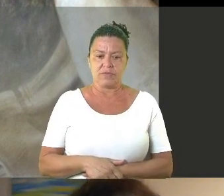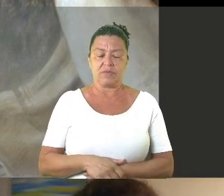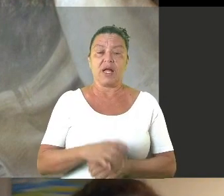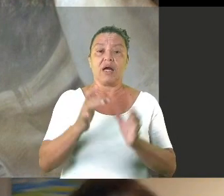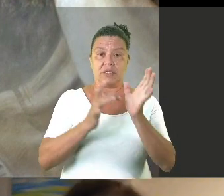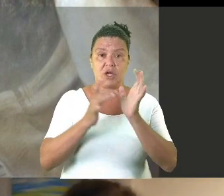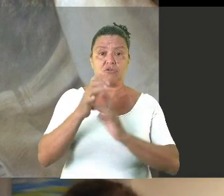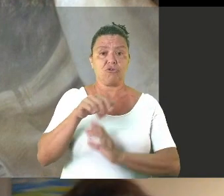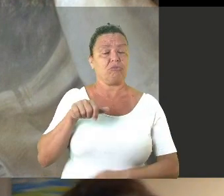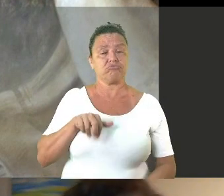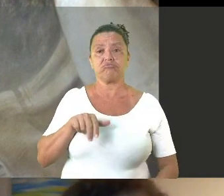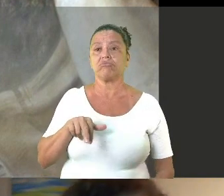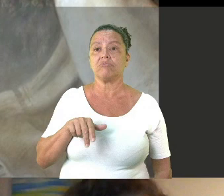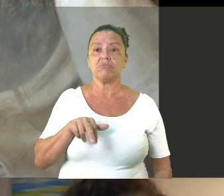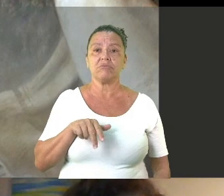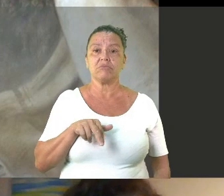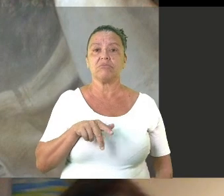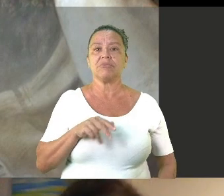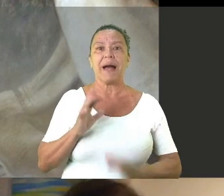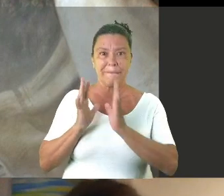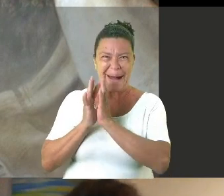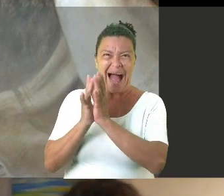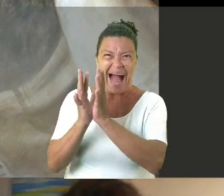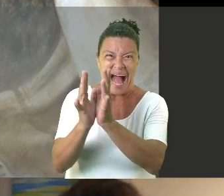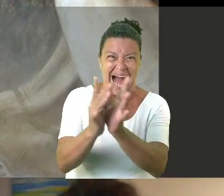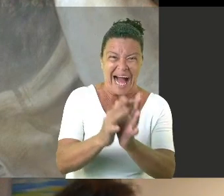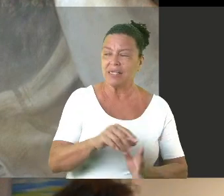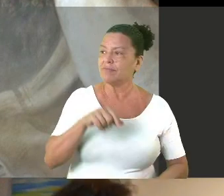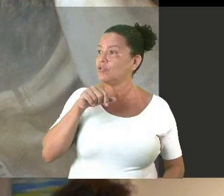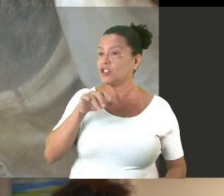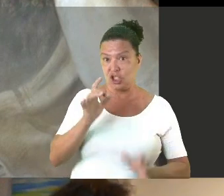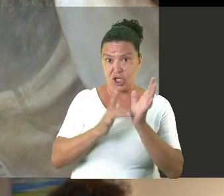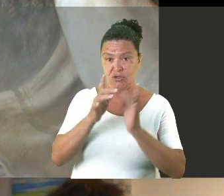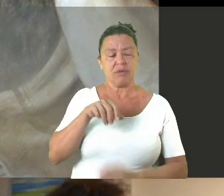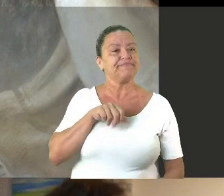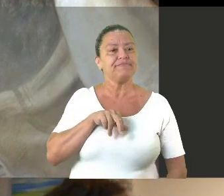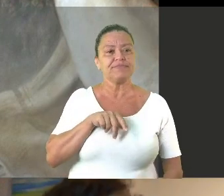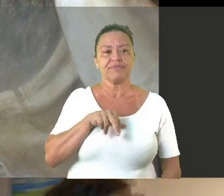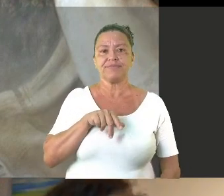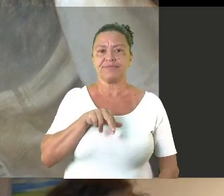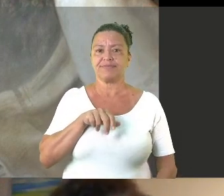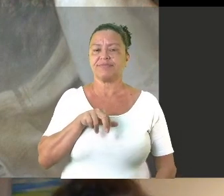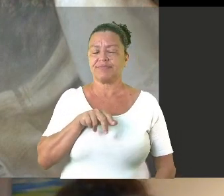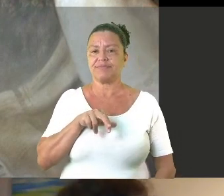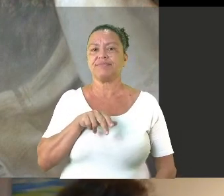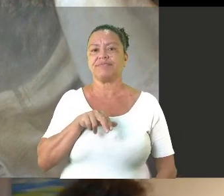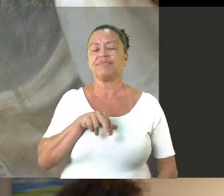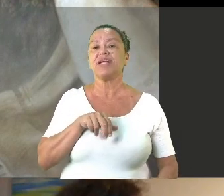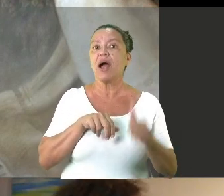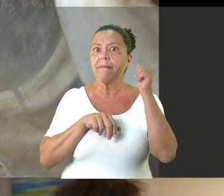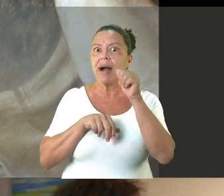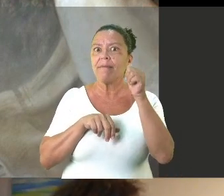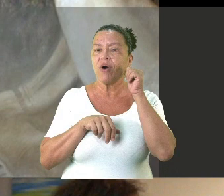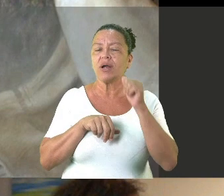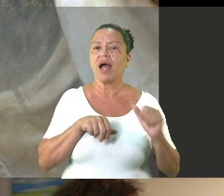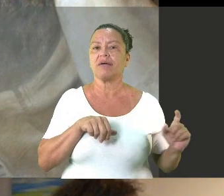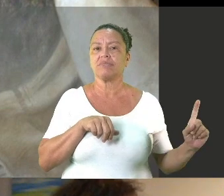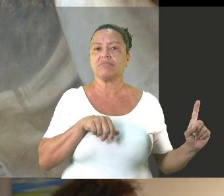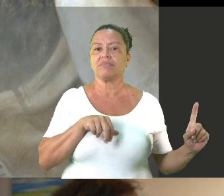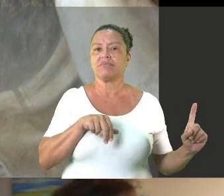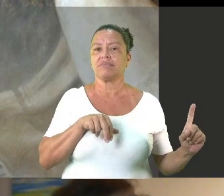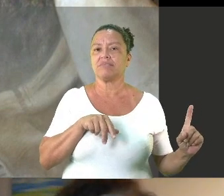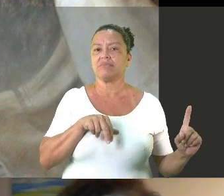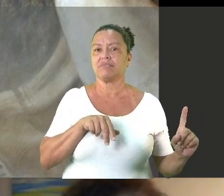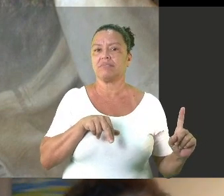Jesus estava caminhando no meio da multidão, uma enorme multidão, e uma mulher que estava com